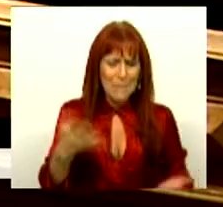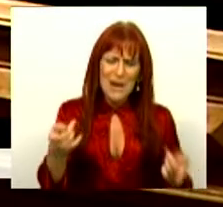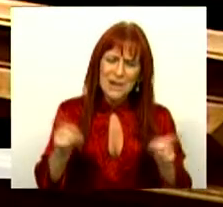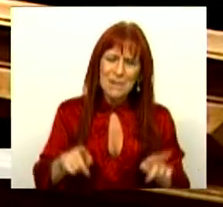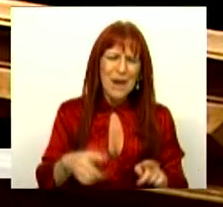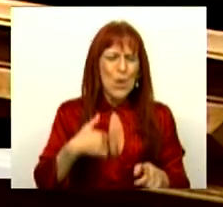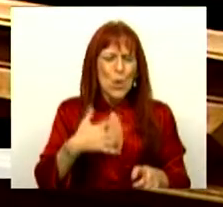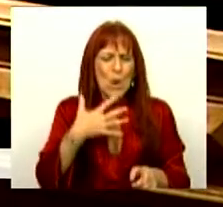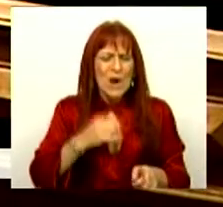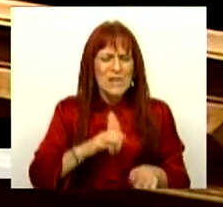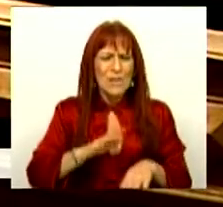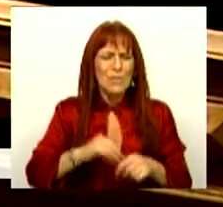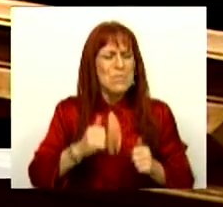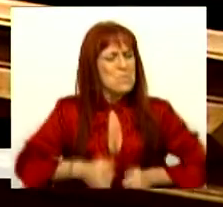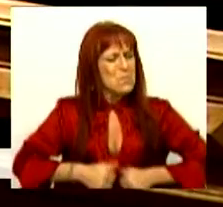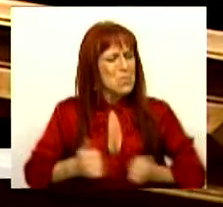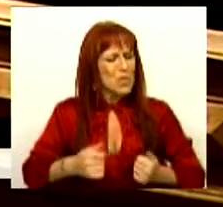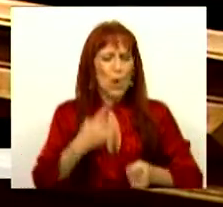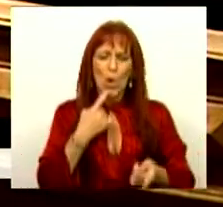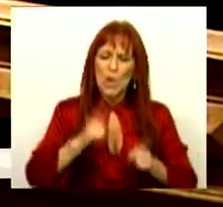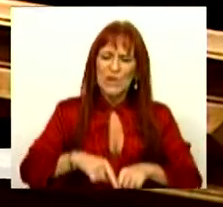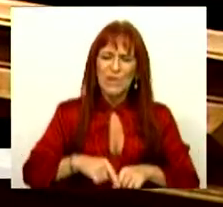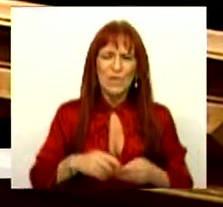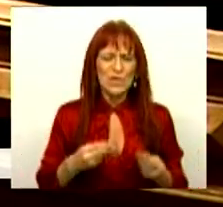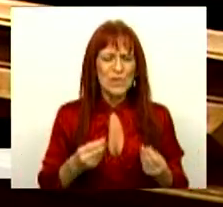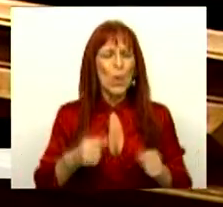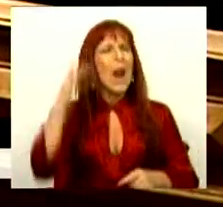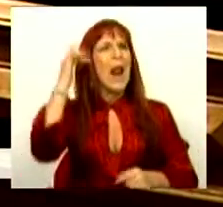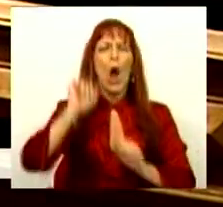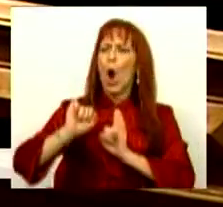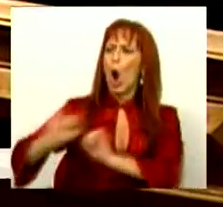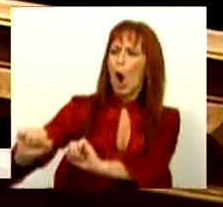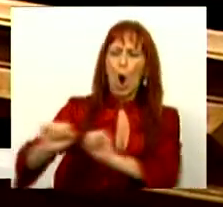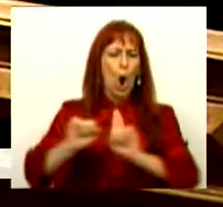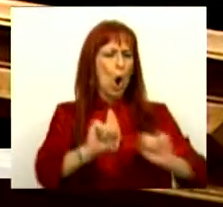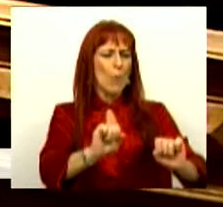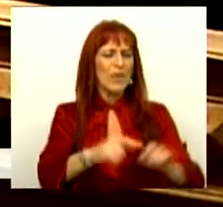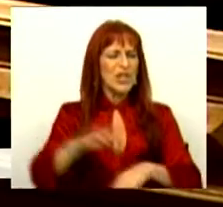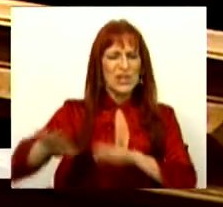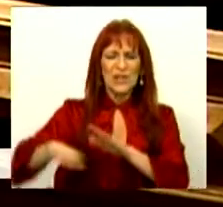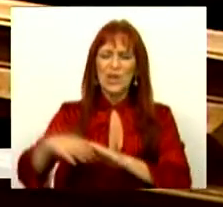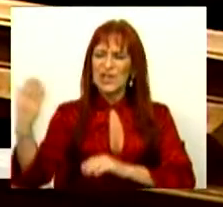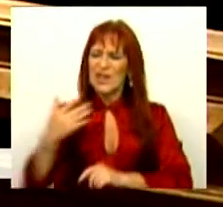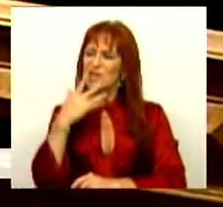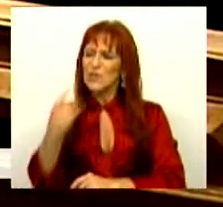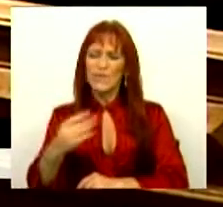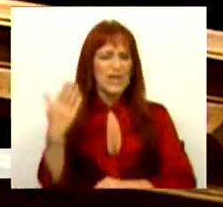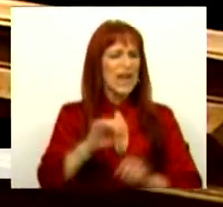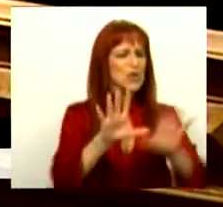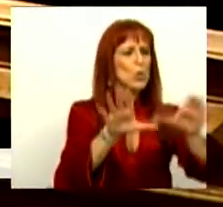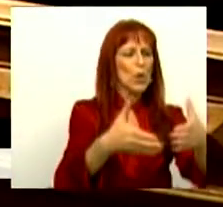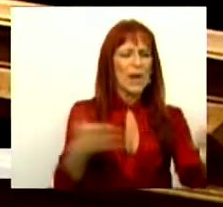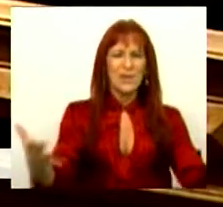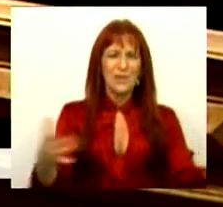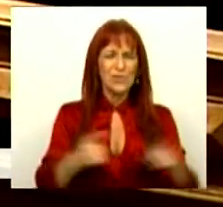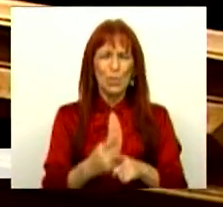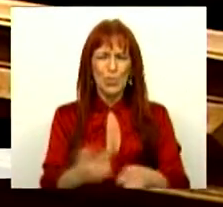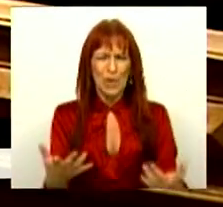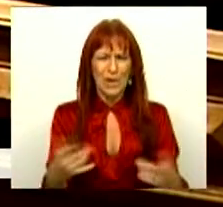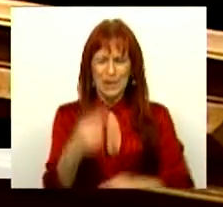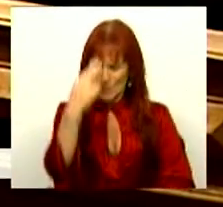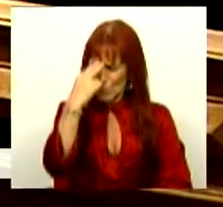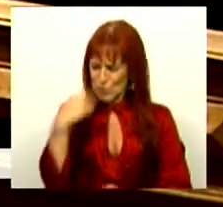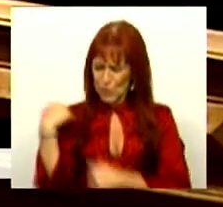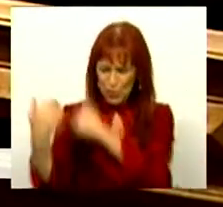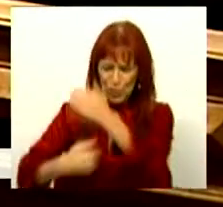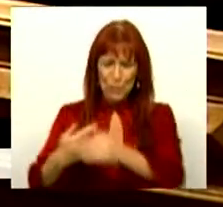não creio que seja produtivo voltar às teses da oposição entre direitos individuais e direitos coletivos, porque